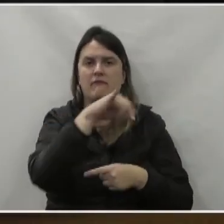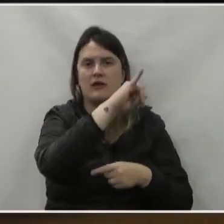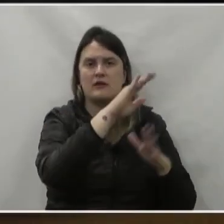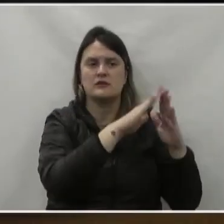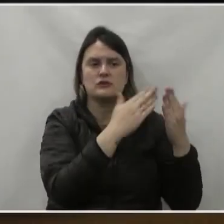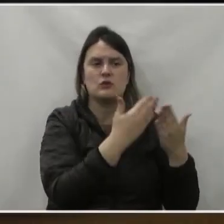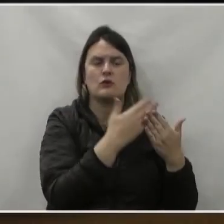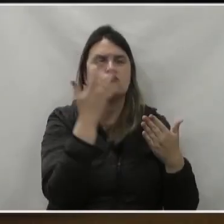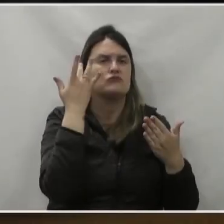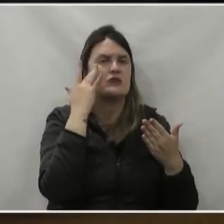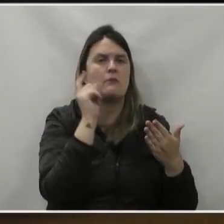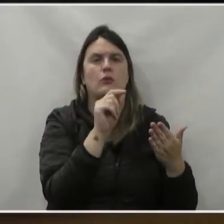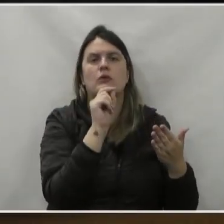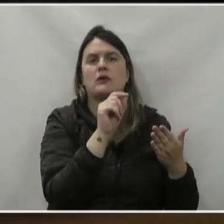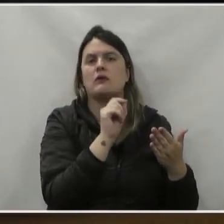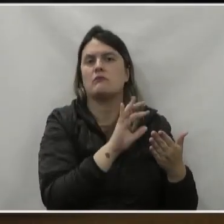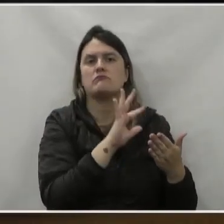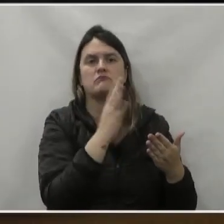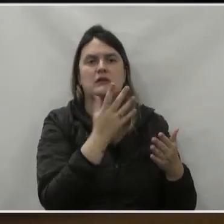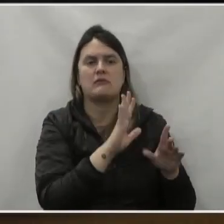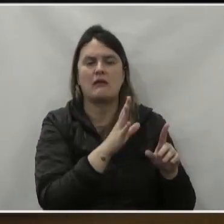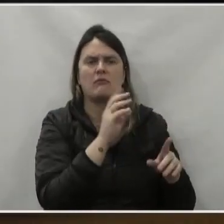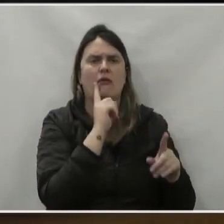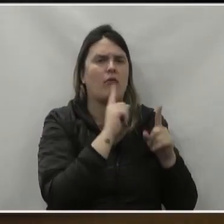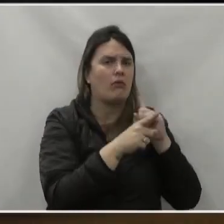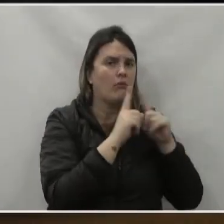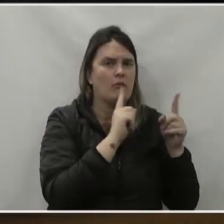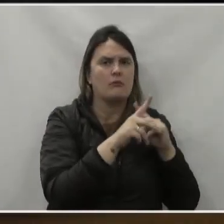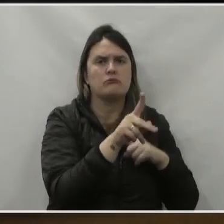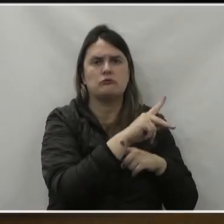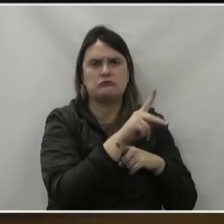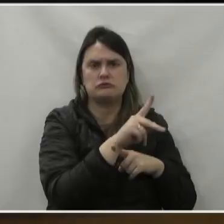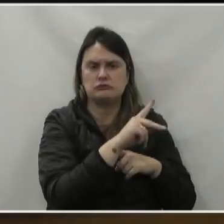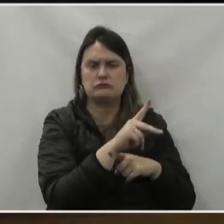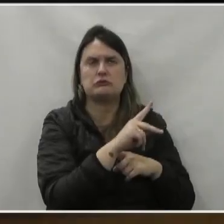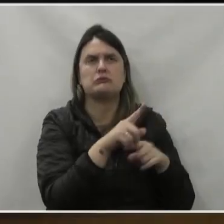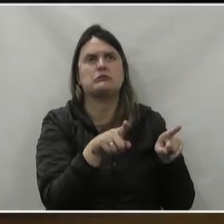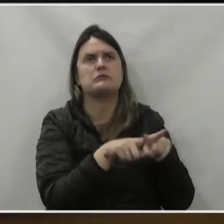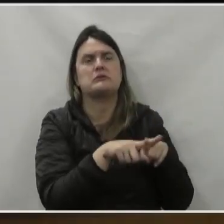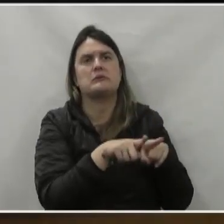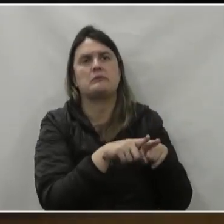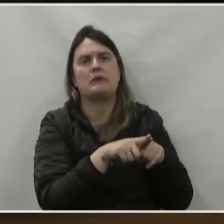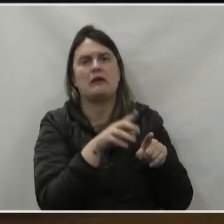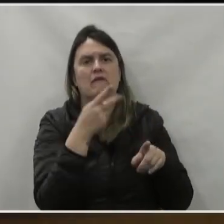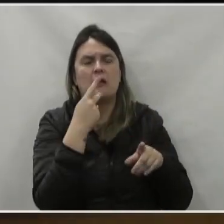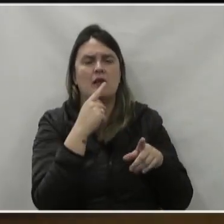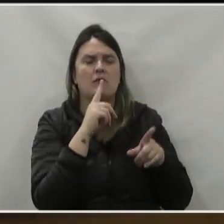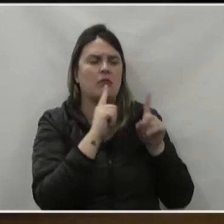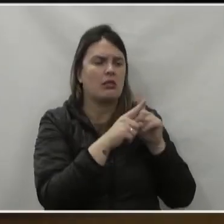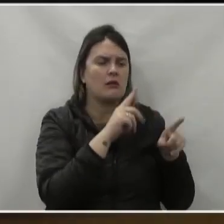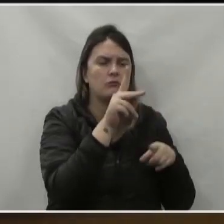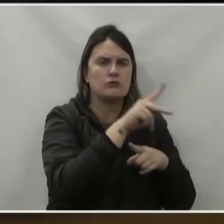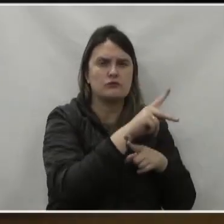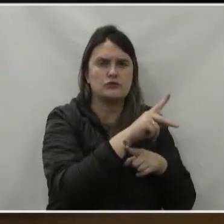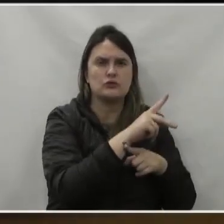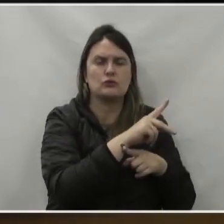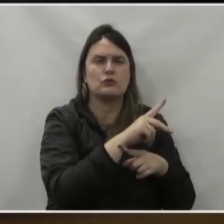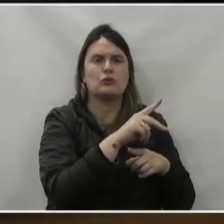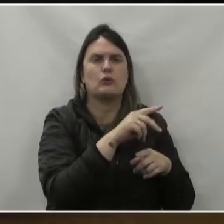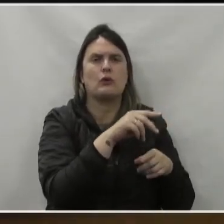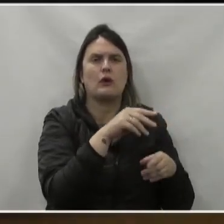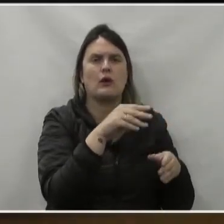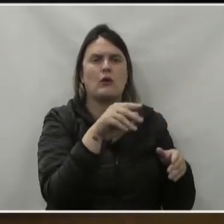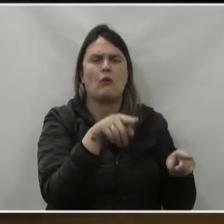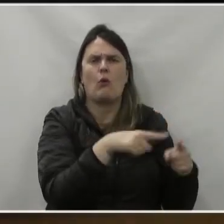sem saber o que está acontecendo, xingando professores, colocando professores em dificuldades na